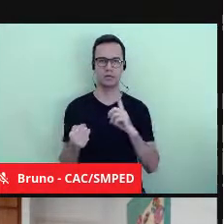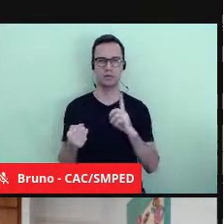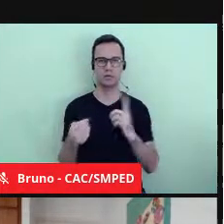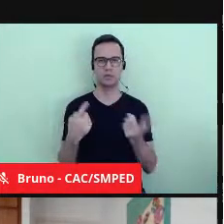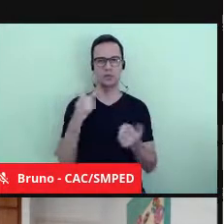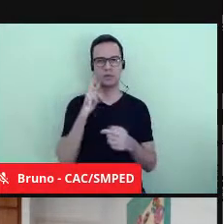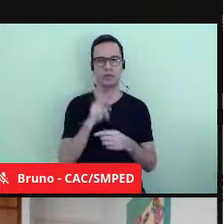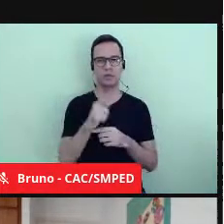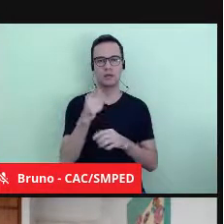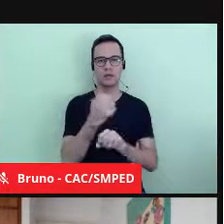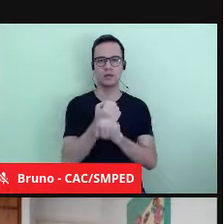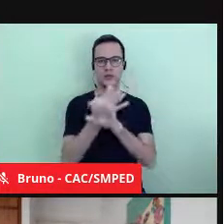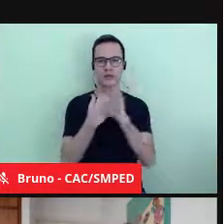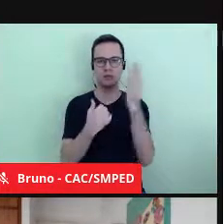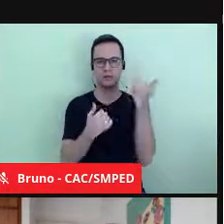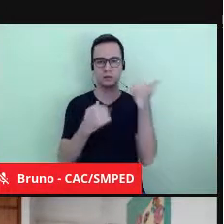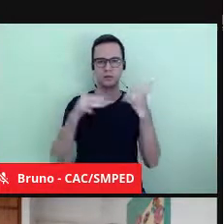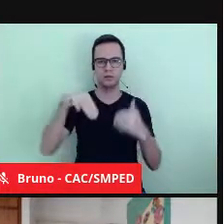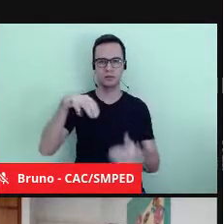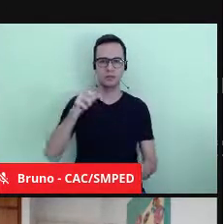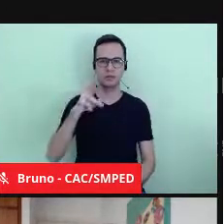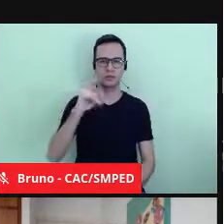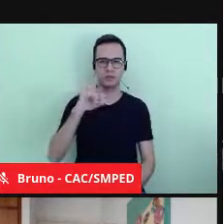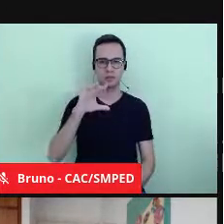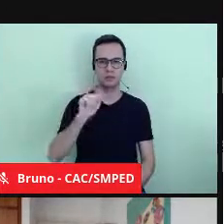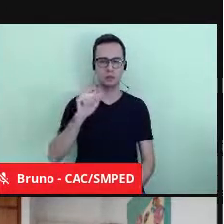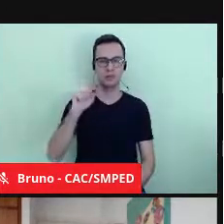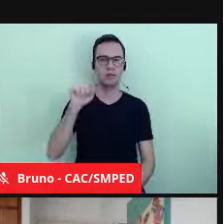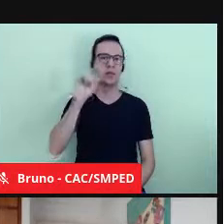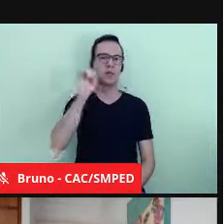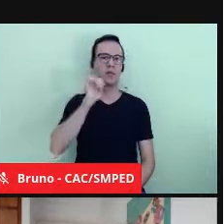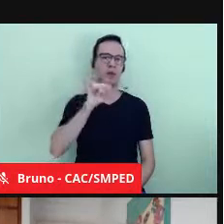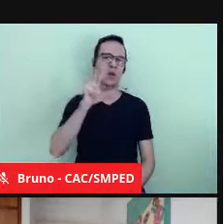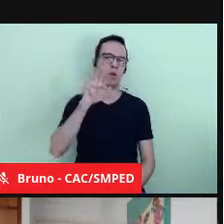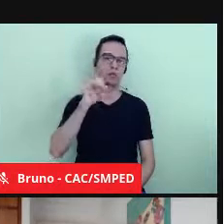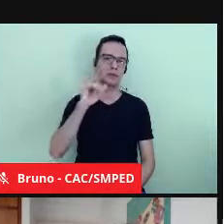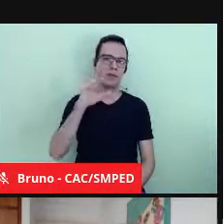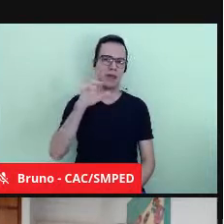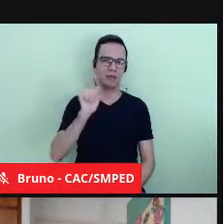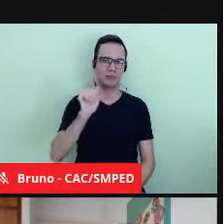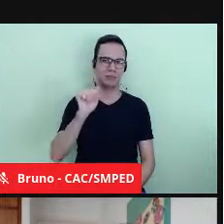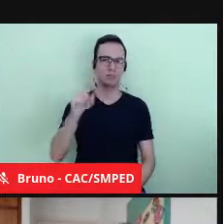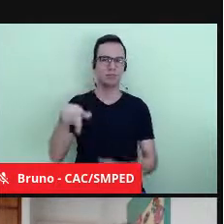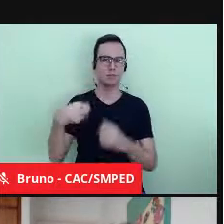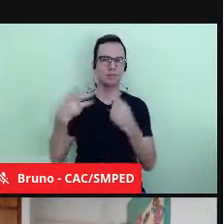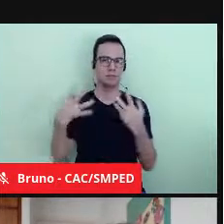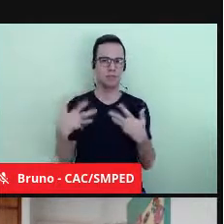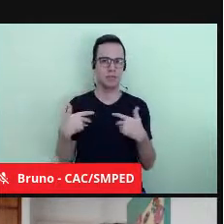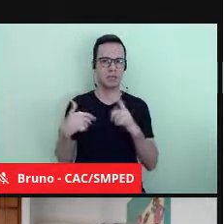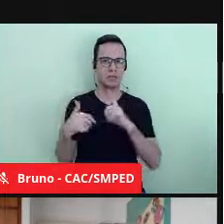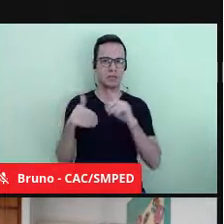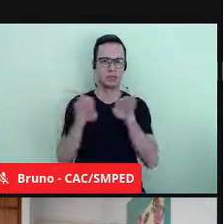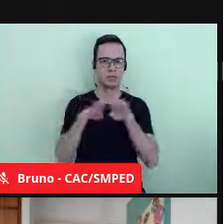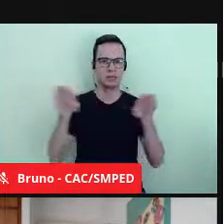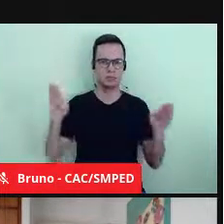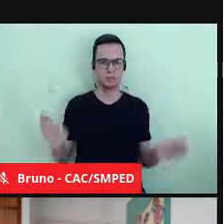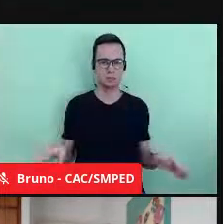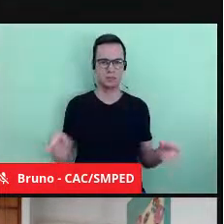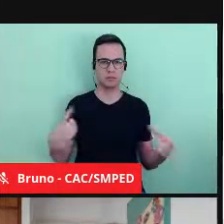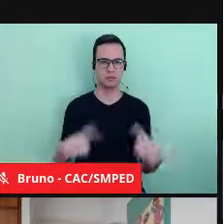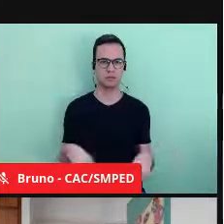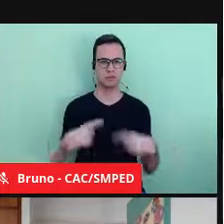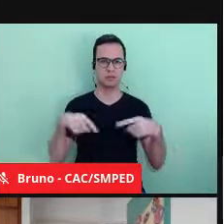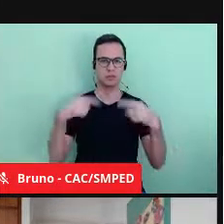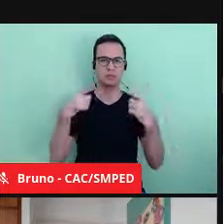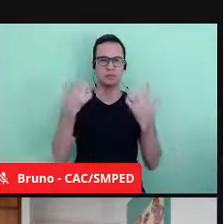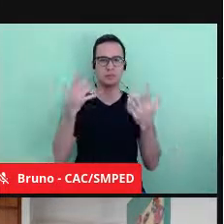vendo a live antes com a Marília, né, e com a Luciara, e a gente falando dessa na mesa, né, sendo discutida essa questão da